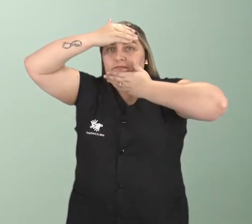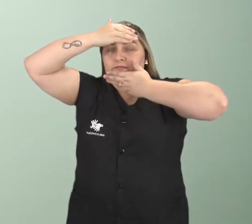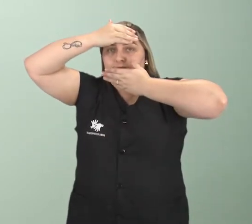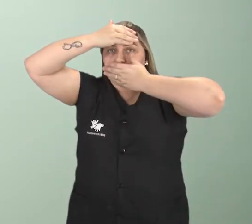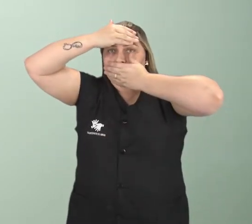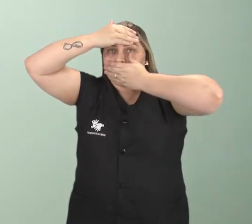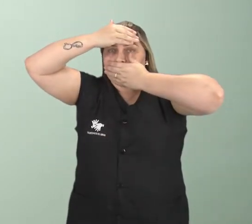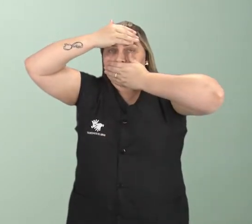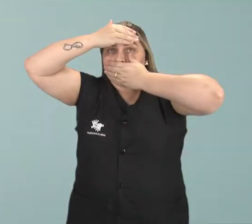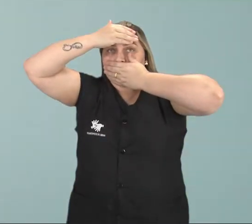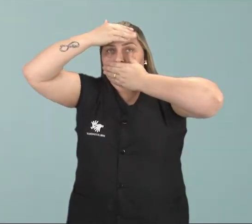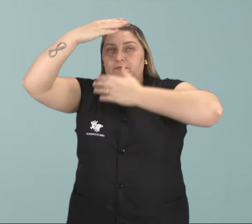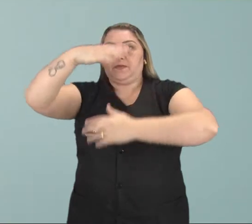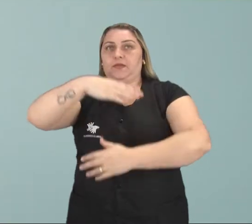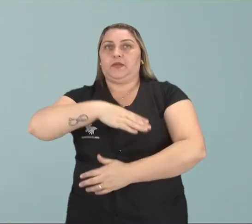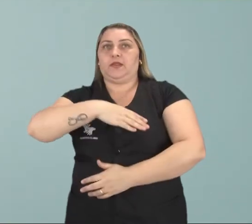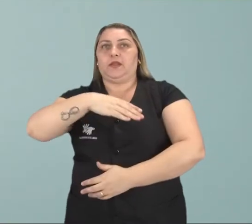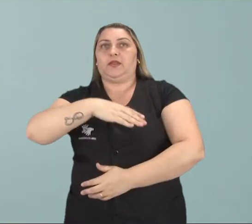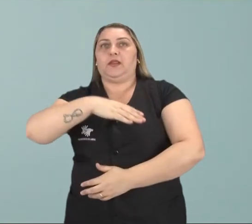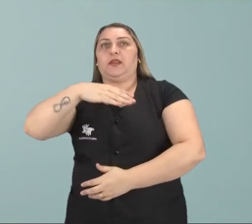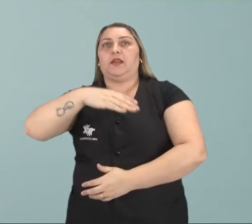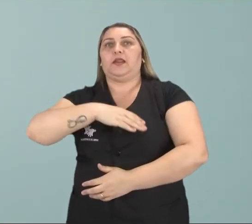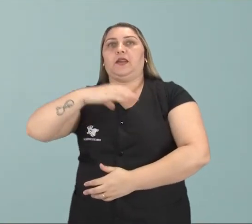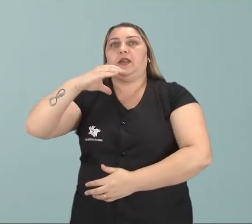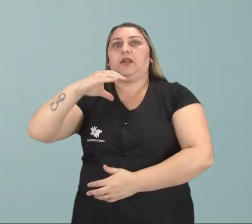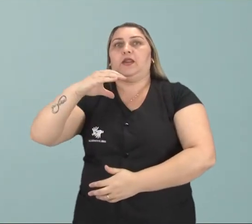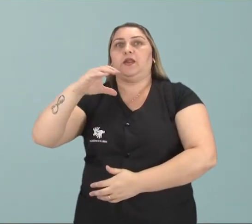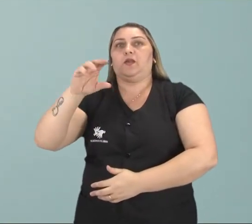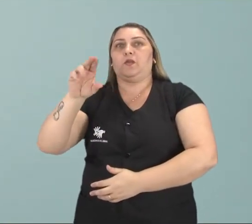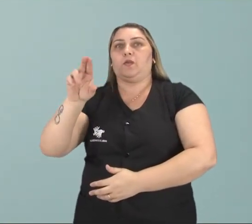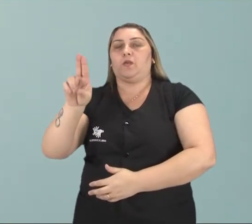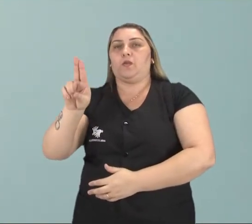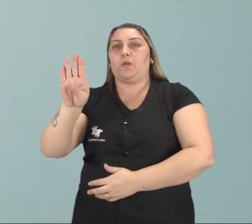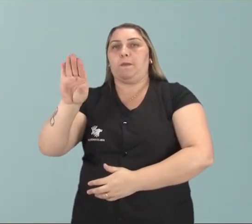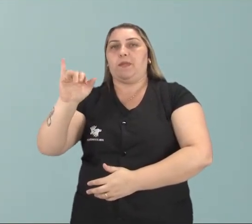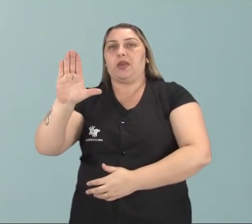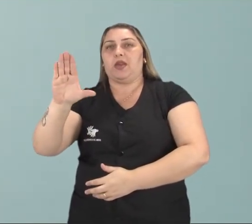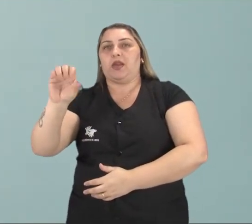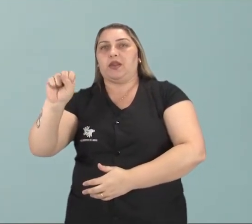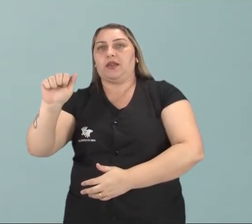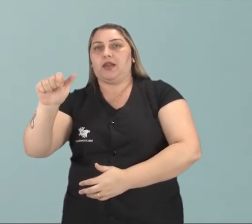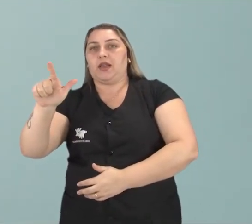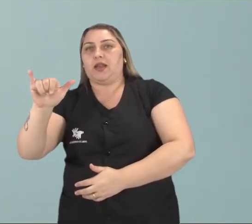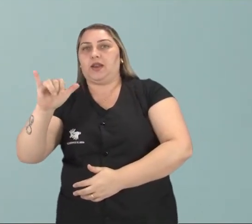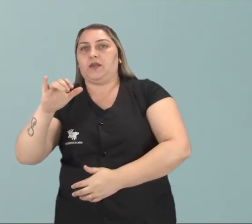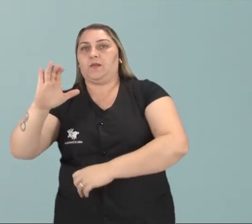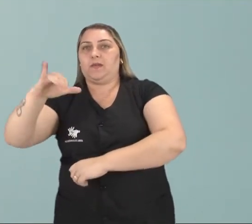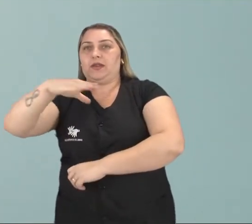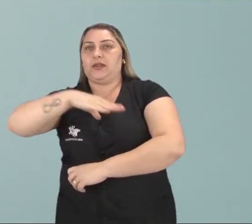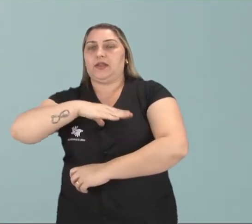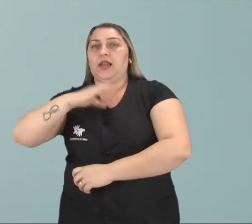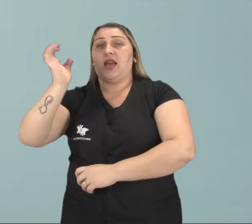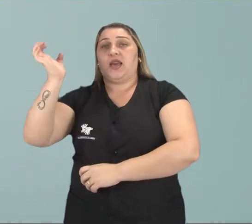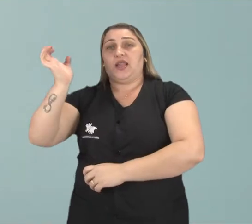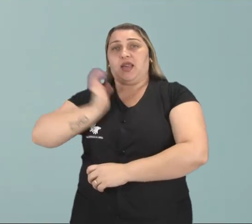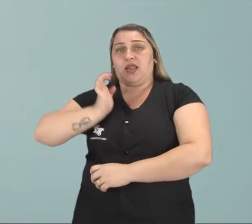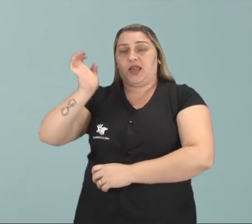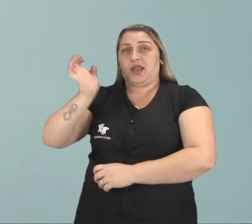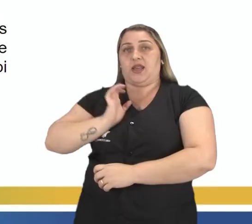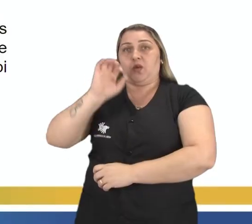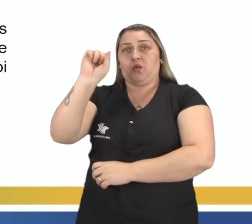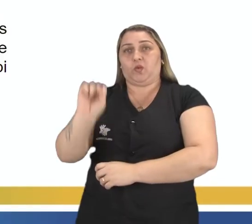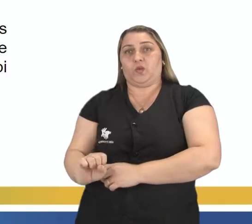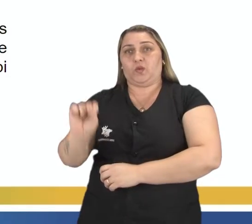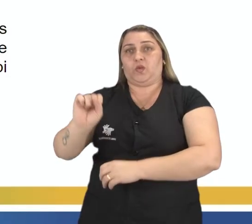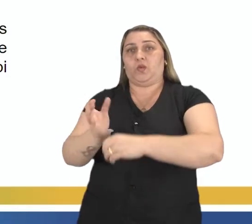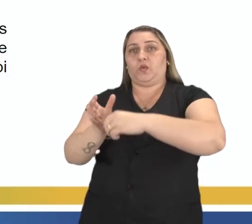muito conhecida como Kumbisale, né, que ela se torna uma cidade muito rica, no sudoeste, né, que agora é